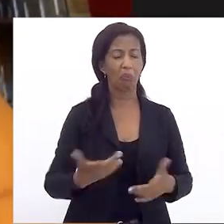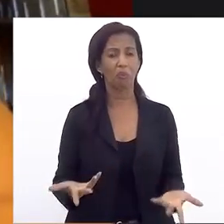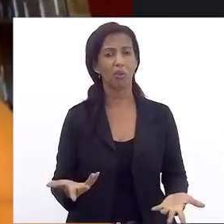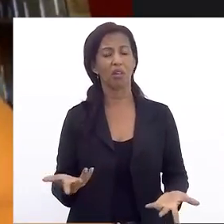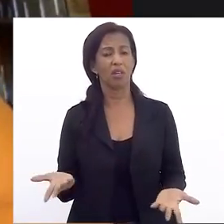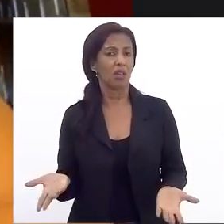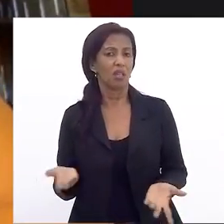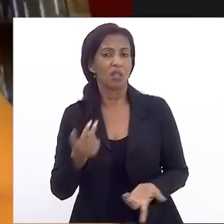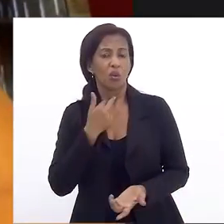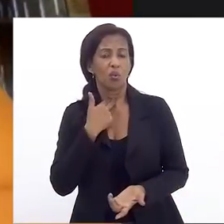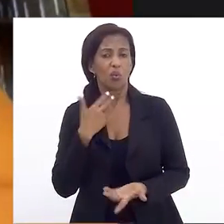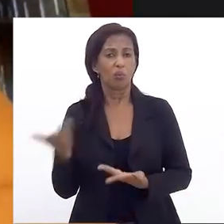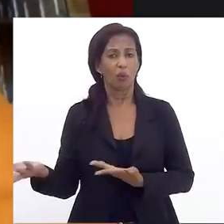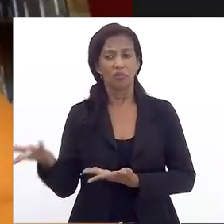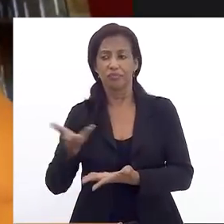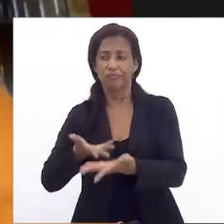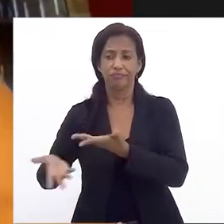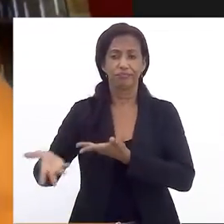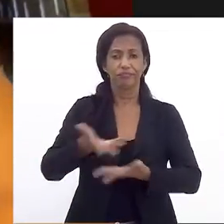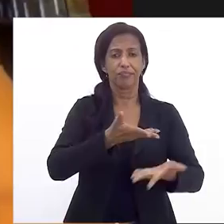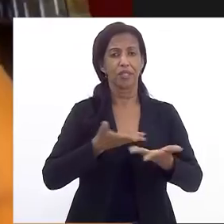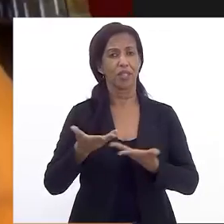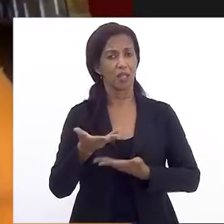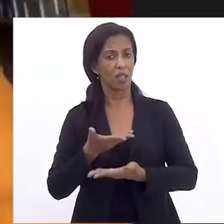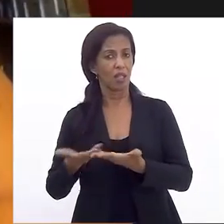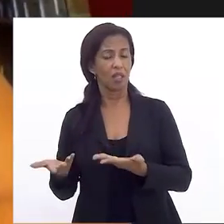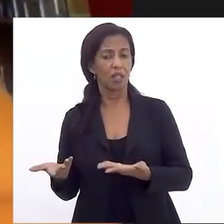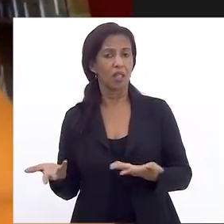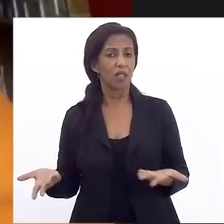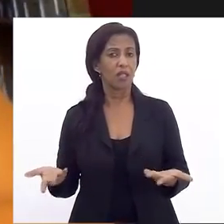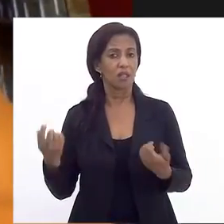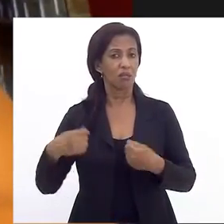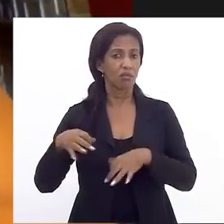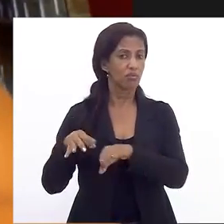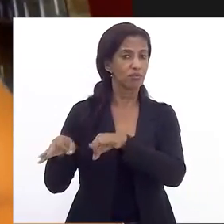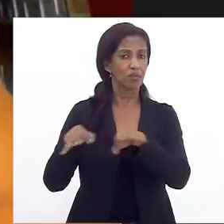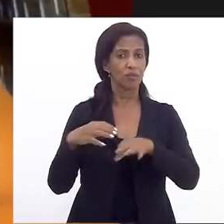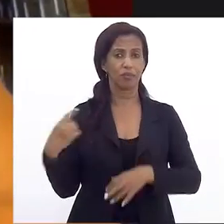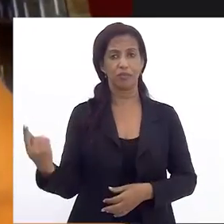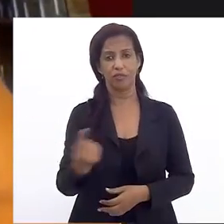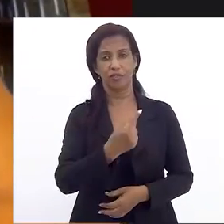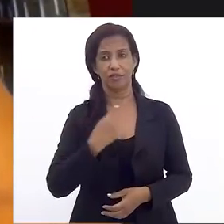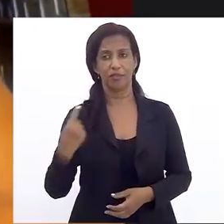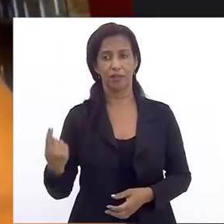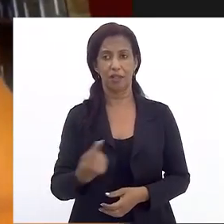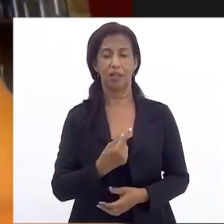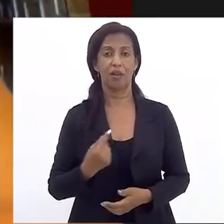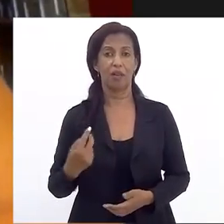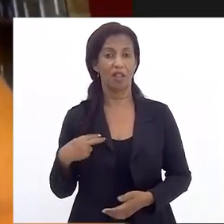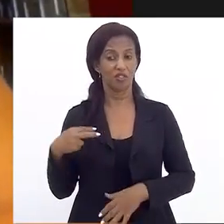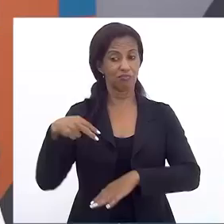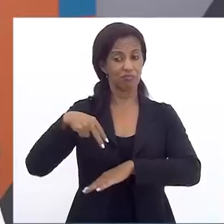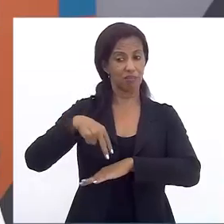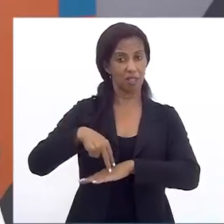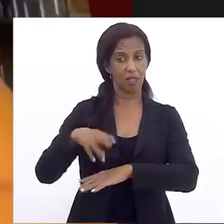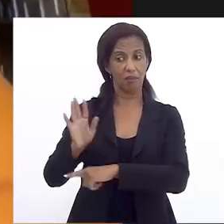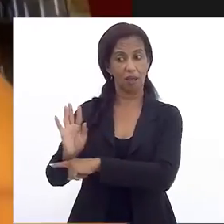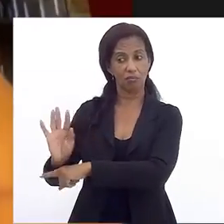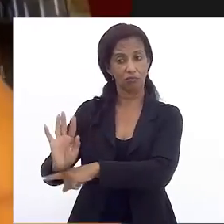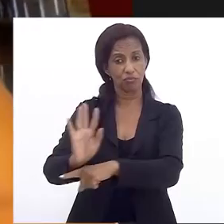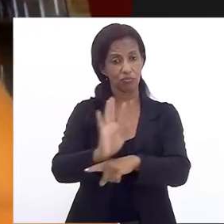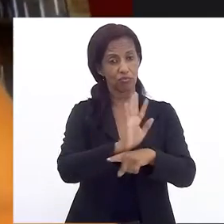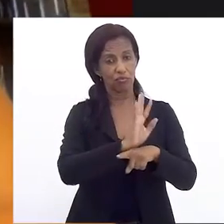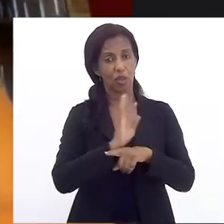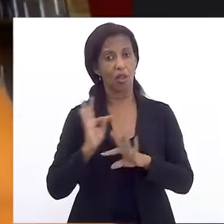também não for boa na região dos lagos, a gente não pode atrair turistas. Então, é de uma forma geral. A gente está ali